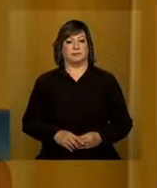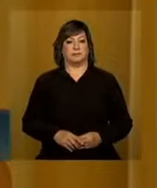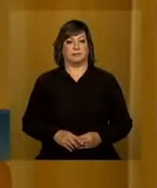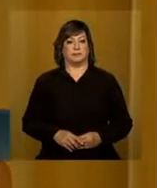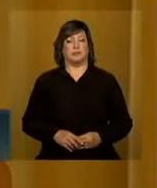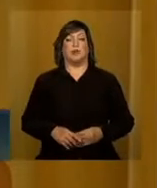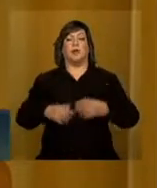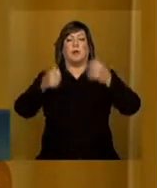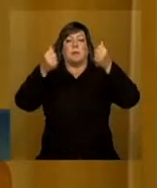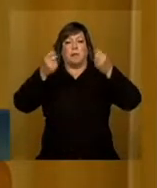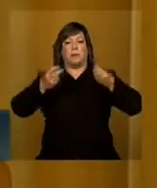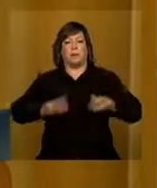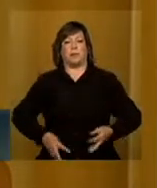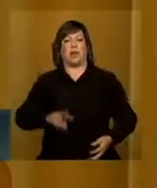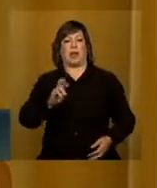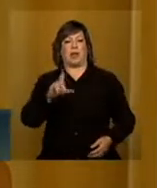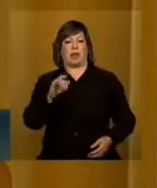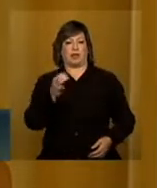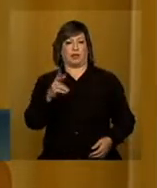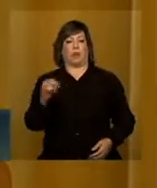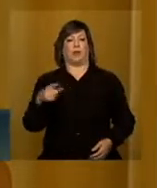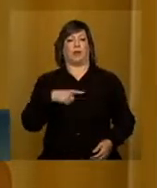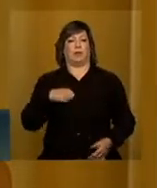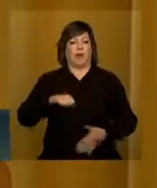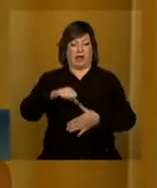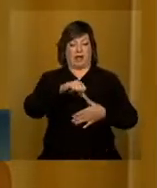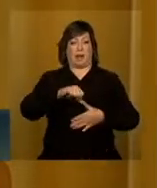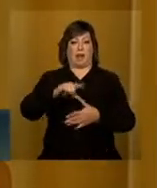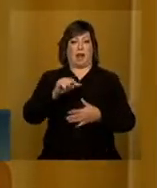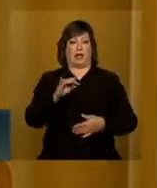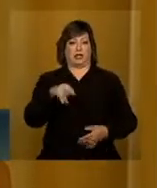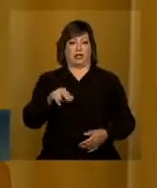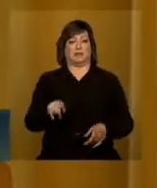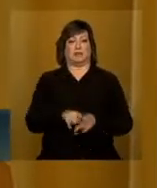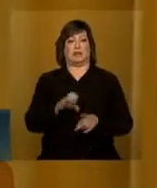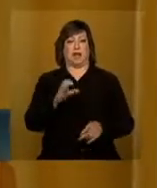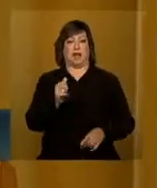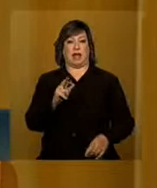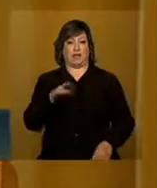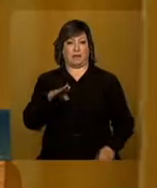O relatório, na América Latina e Caribe, estou concluindo,